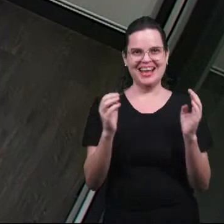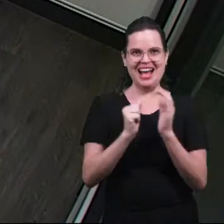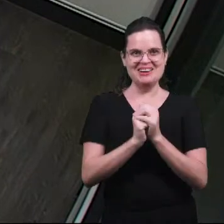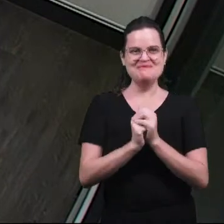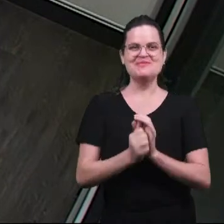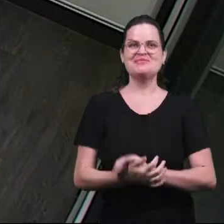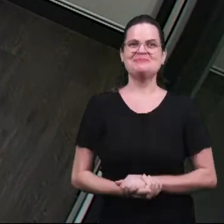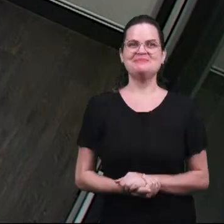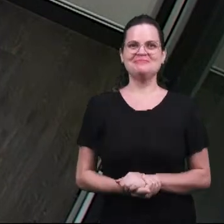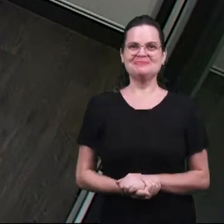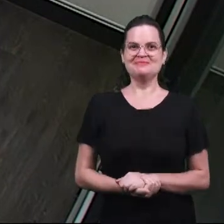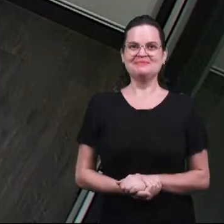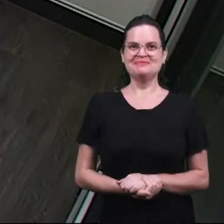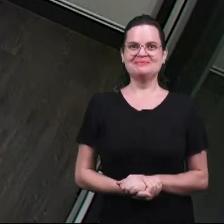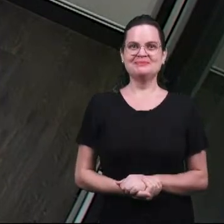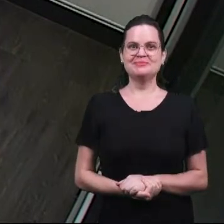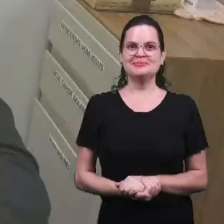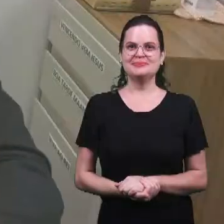Senhor. A paz do Senhor.